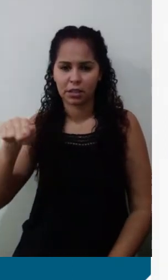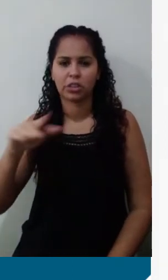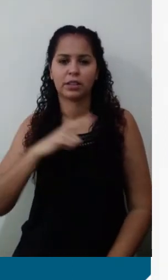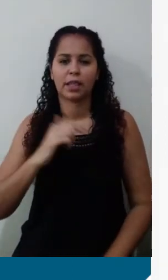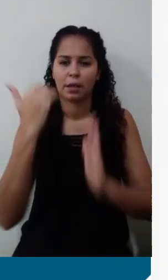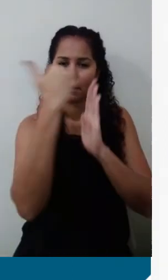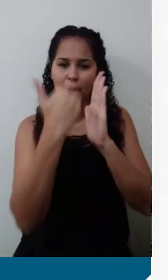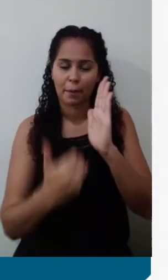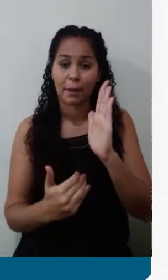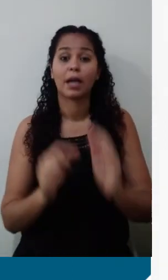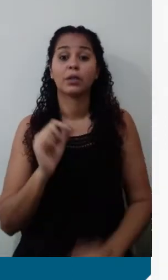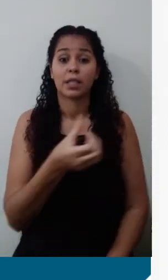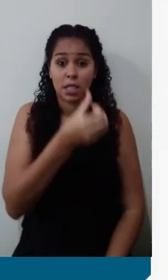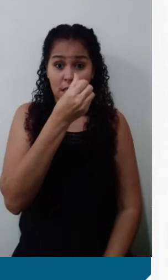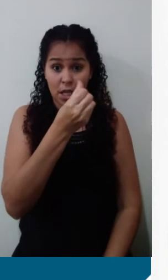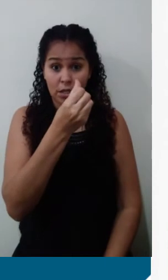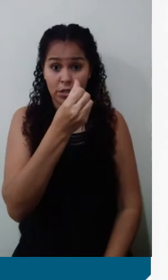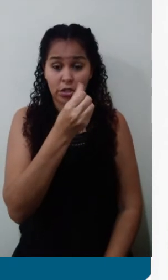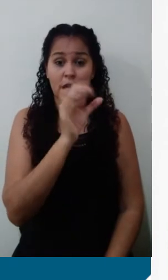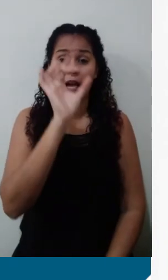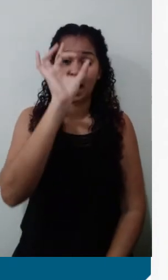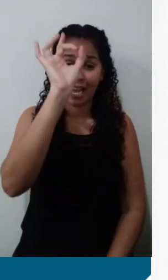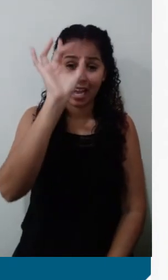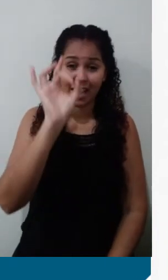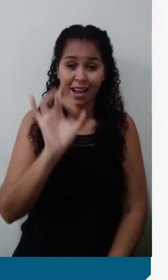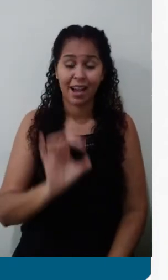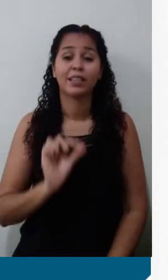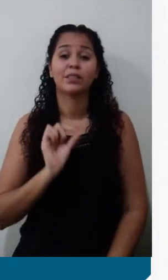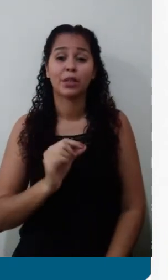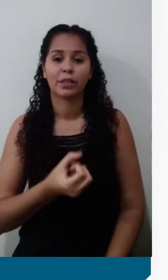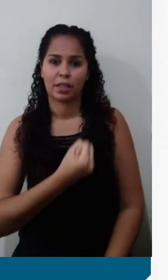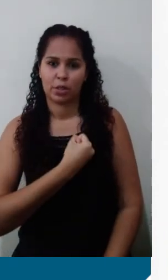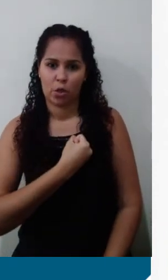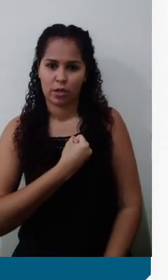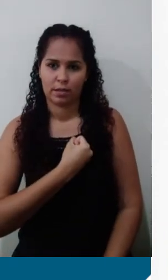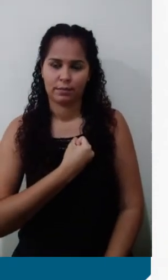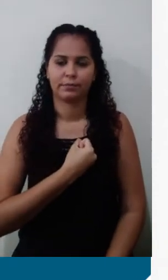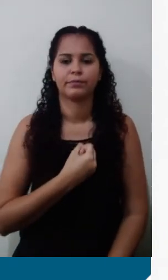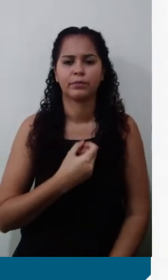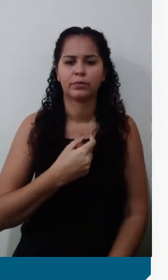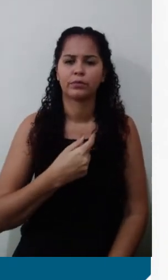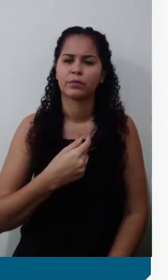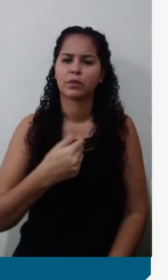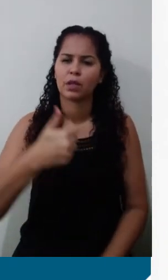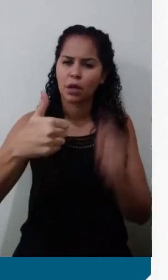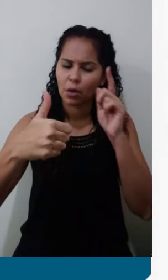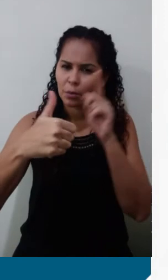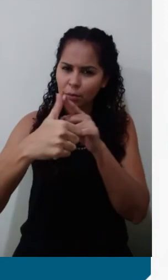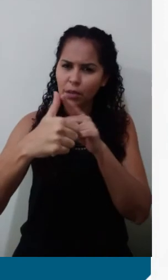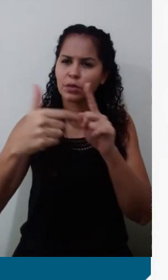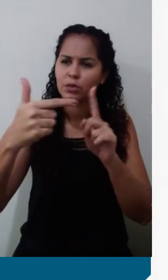6 níveis, ok? E cada nível representa uma nota. Os 2 primeiros correspondem à nota 0 e à nota